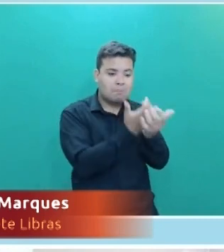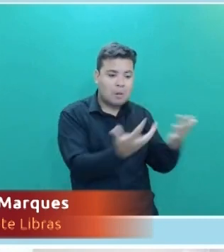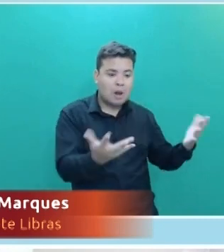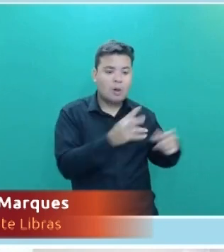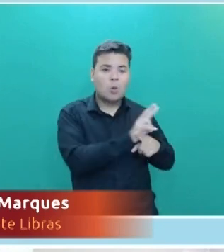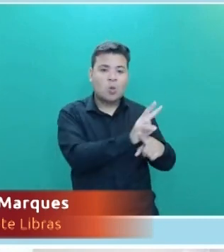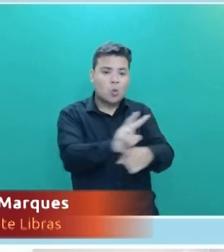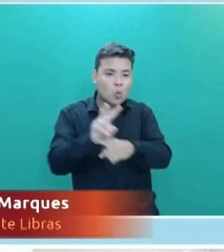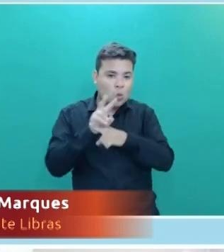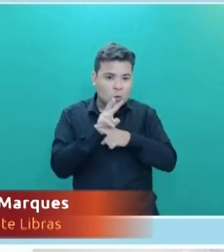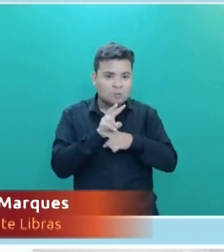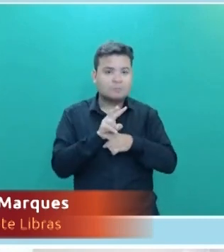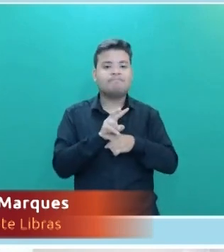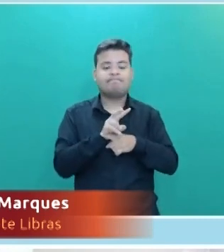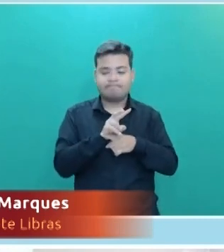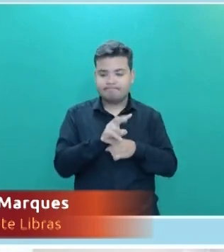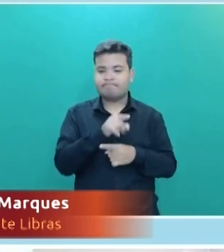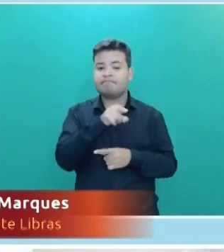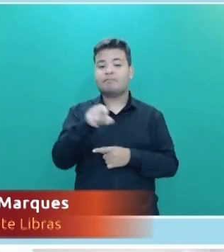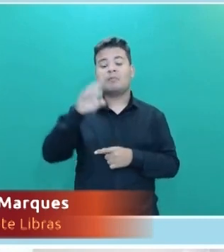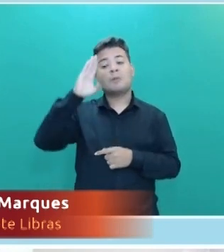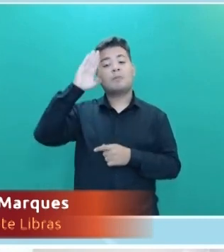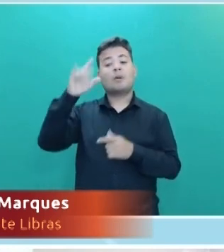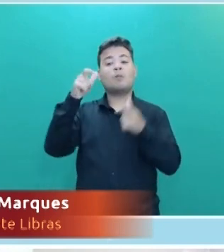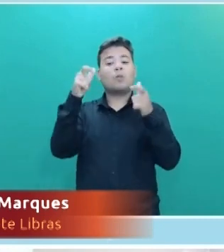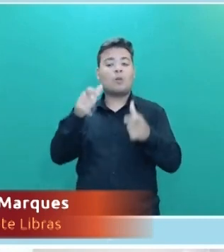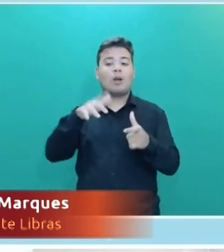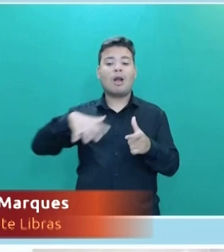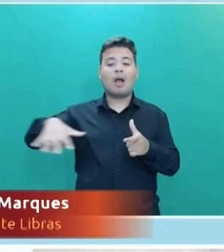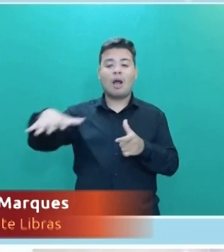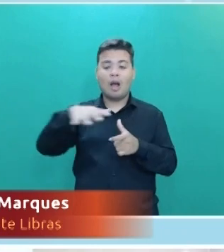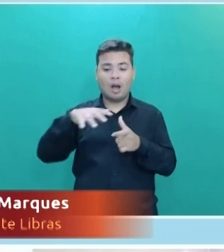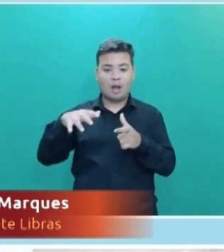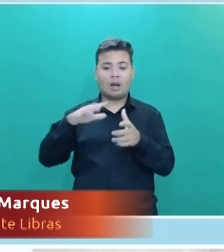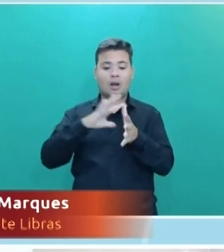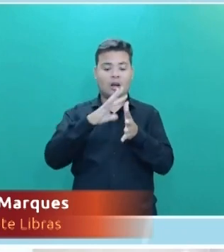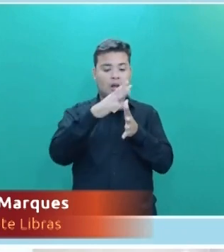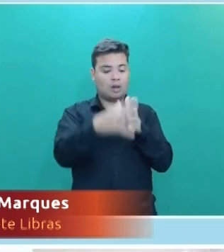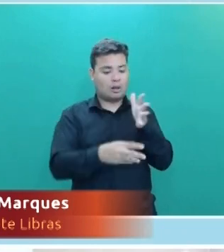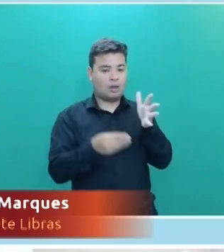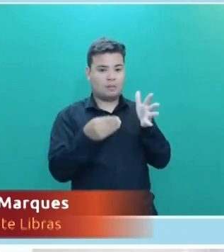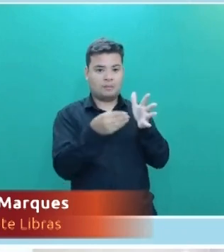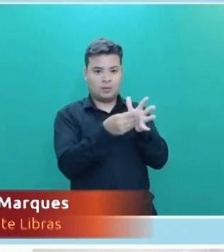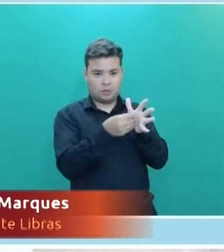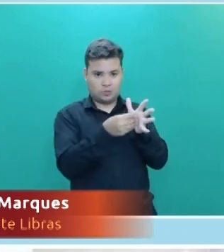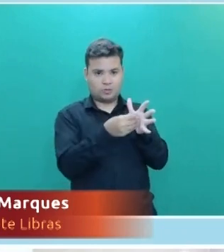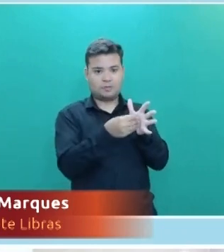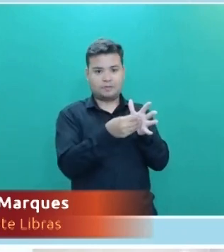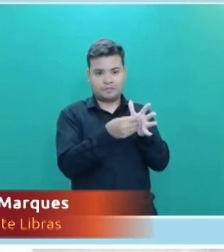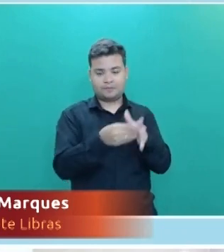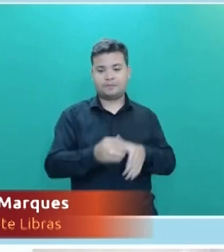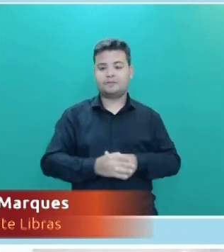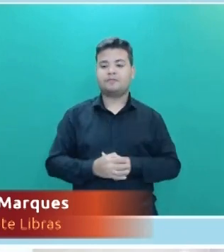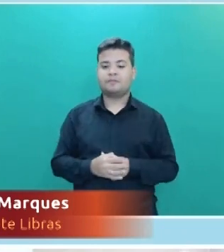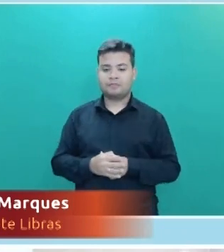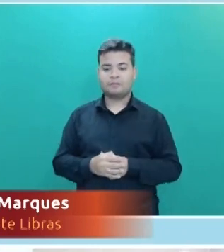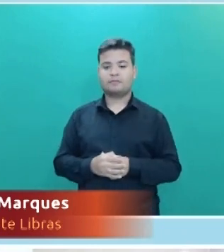muito tempo na região amazônica as estatísticas do trabalho escravo. Aí você